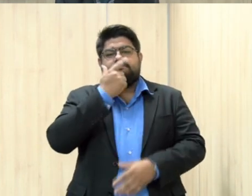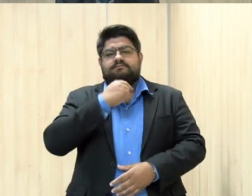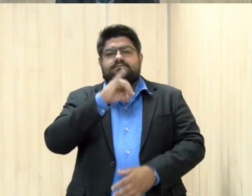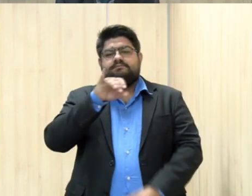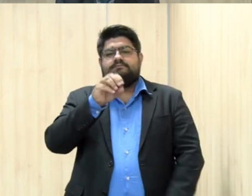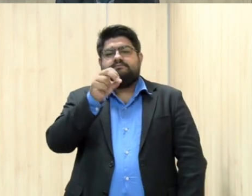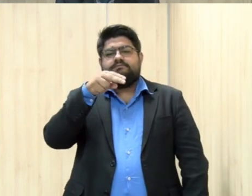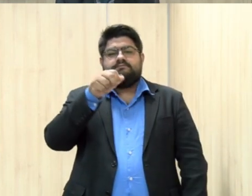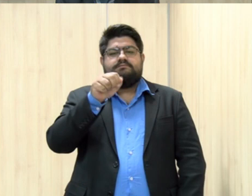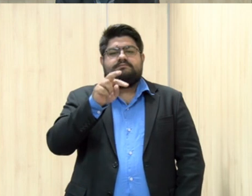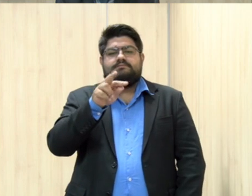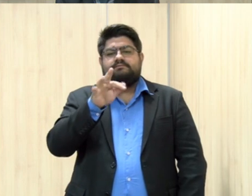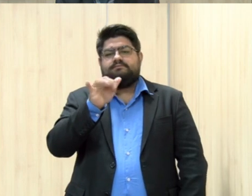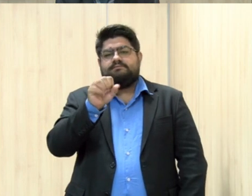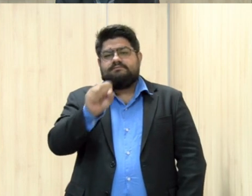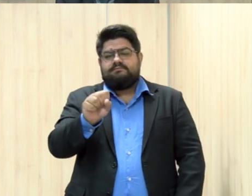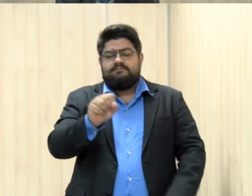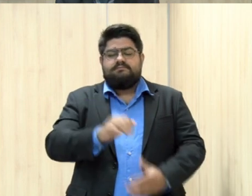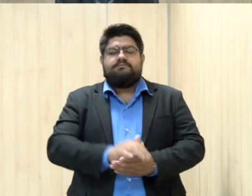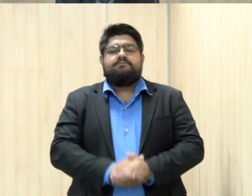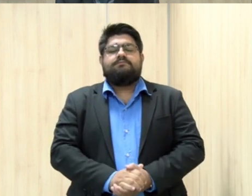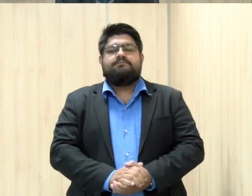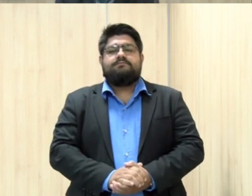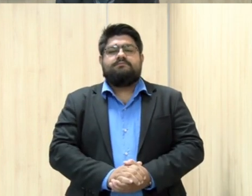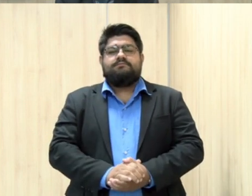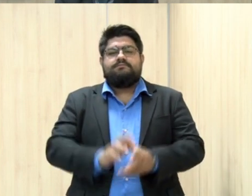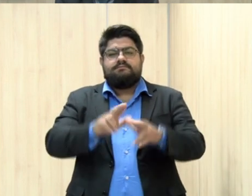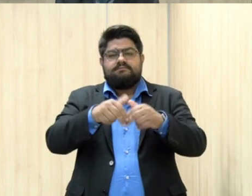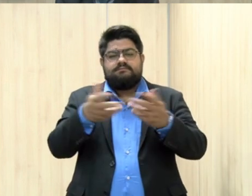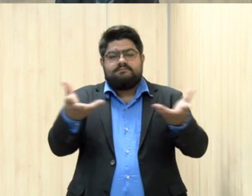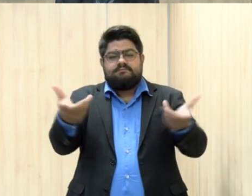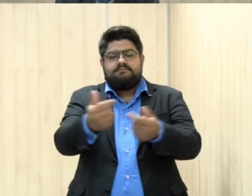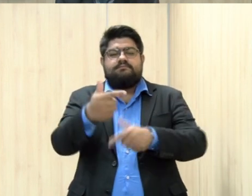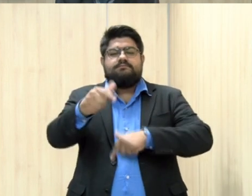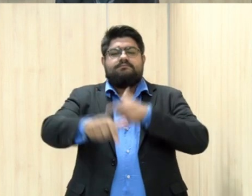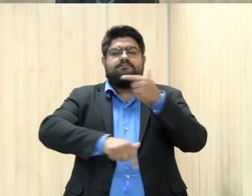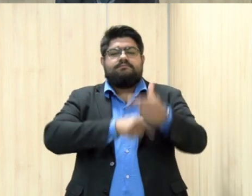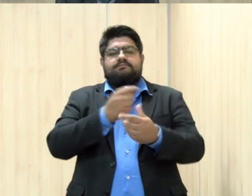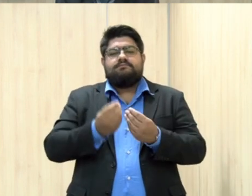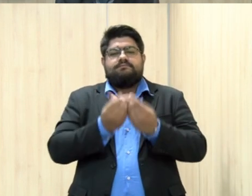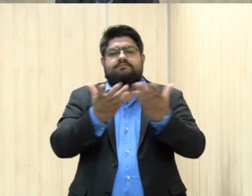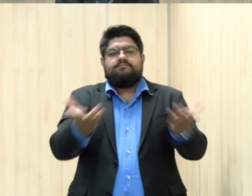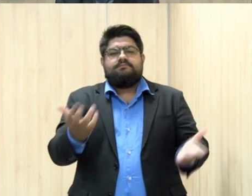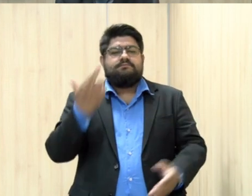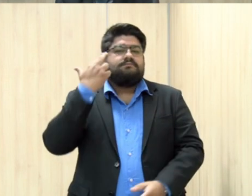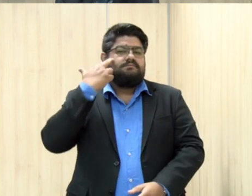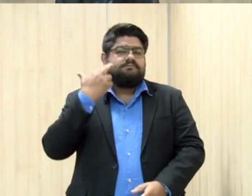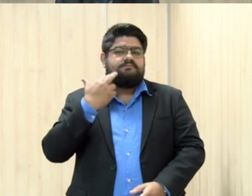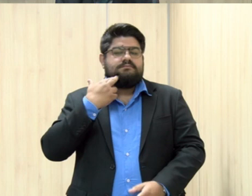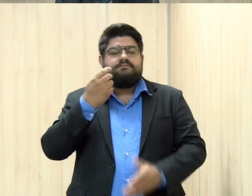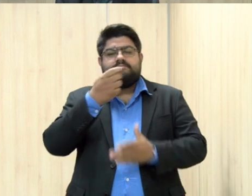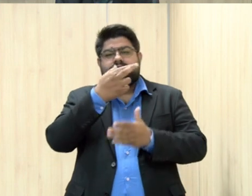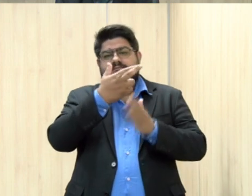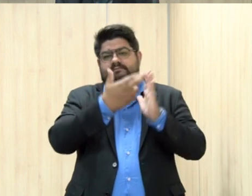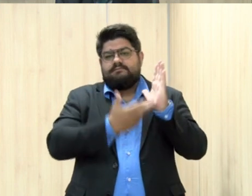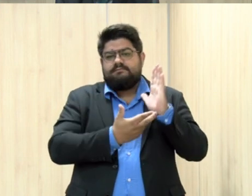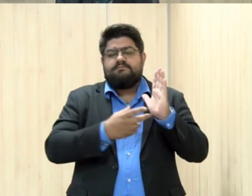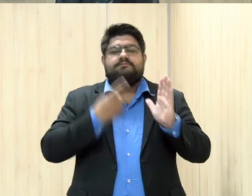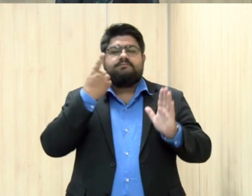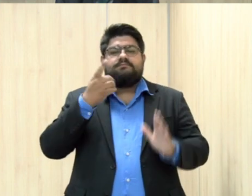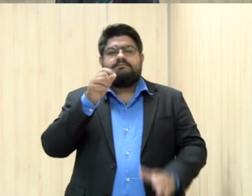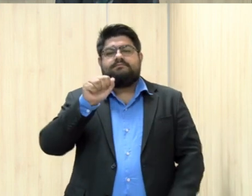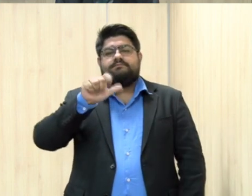Jonatas Coelho Batista de Melo pelos relevantes serviços prestado ao estado de Rondônia para relatar a deputado